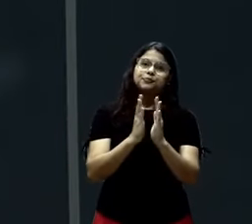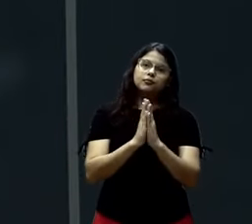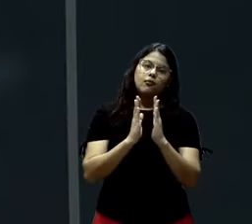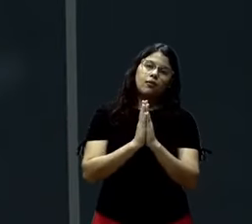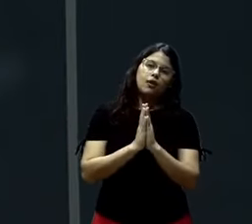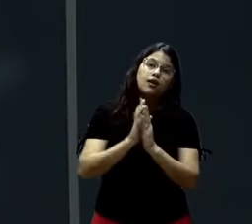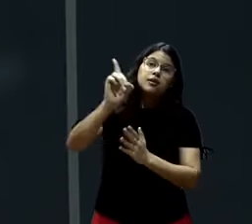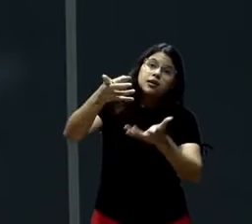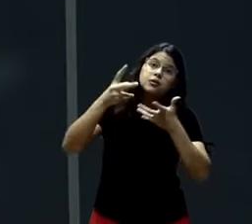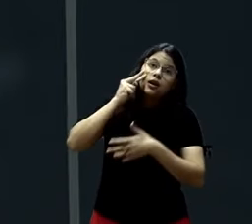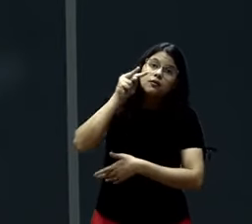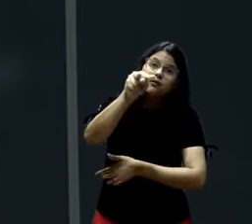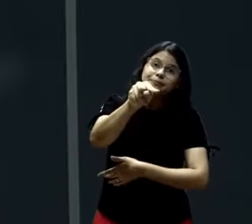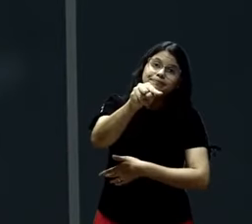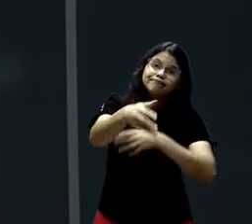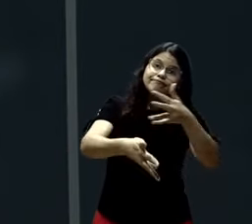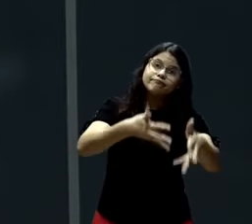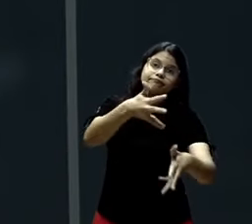Deus quer te ouvir.